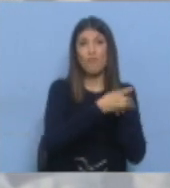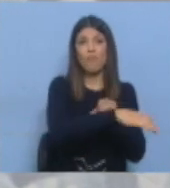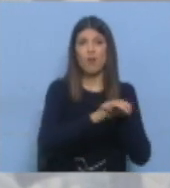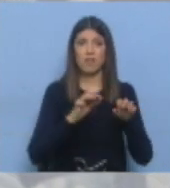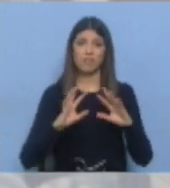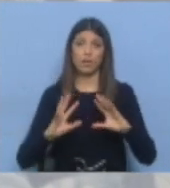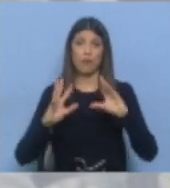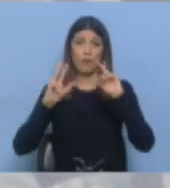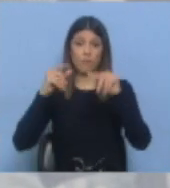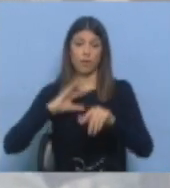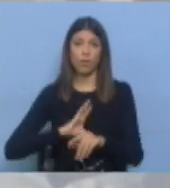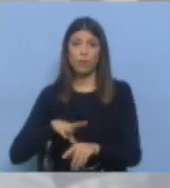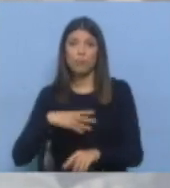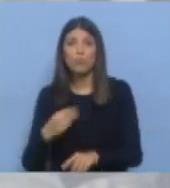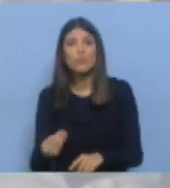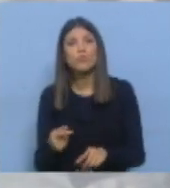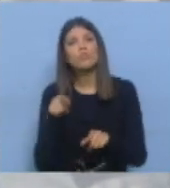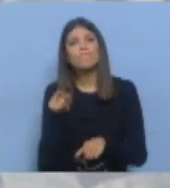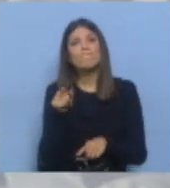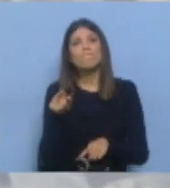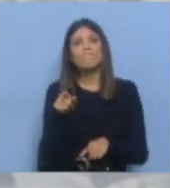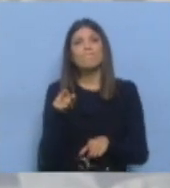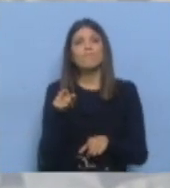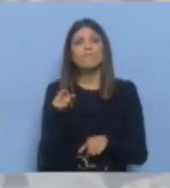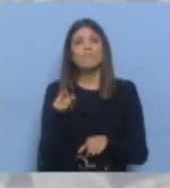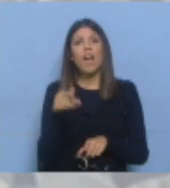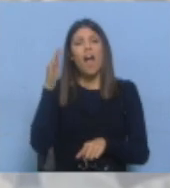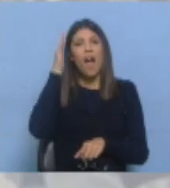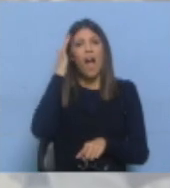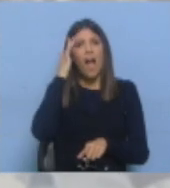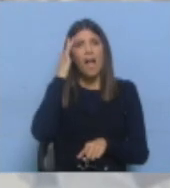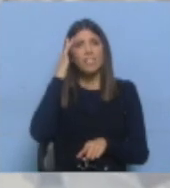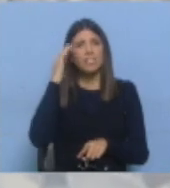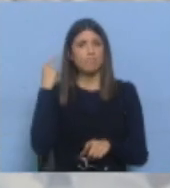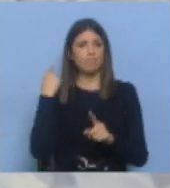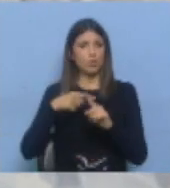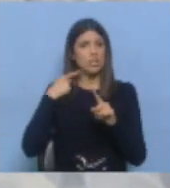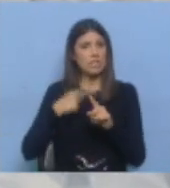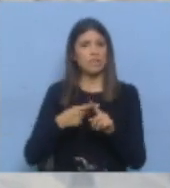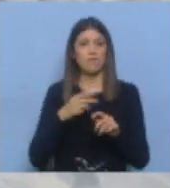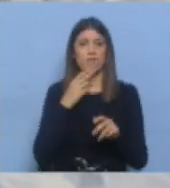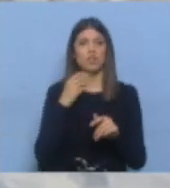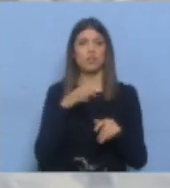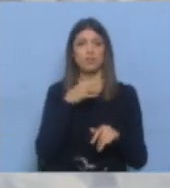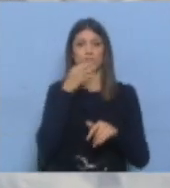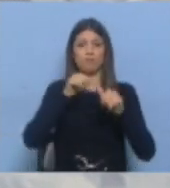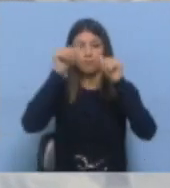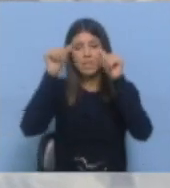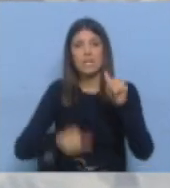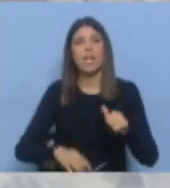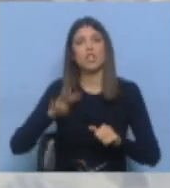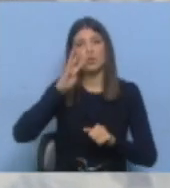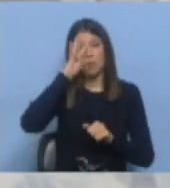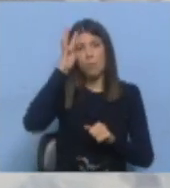E, ora, Miguel, tem sido eficaz estas mensagens do Papa? Vai passando esta